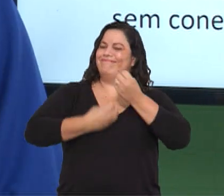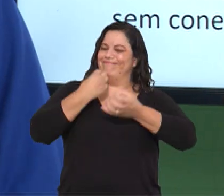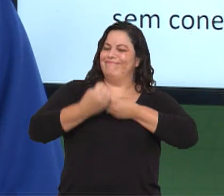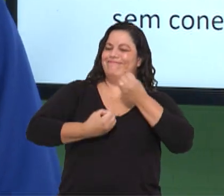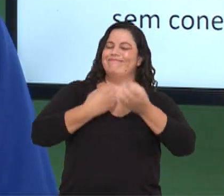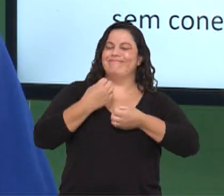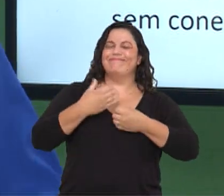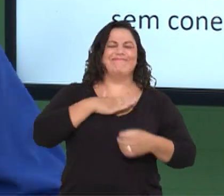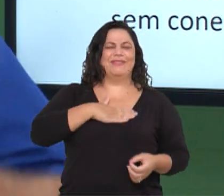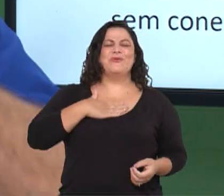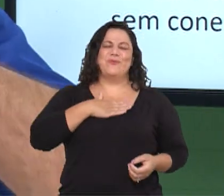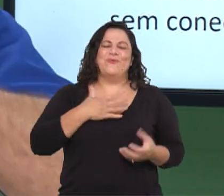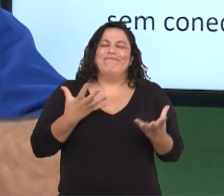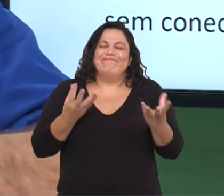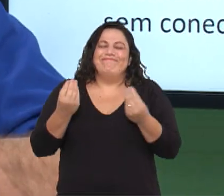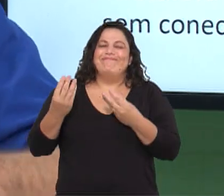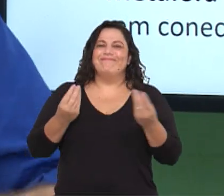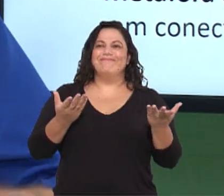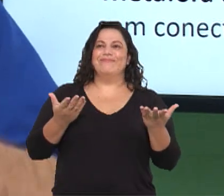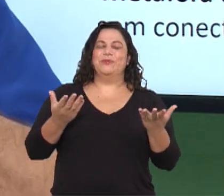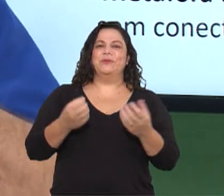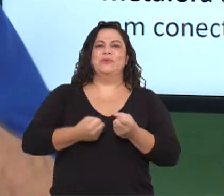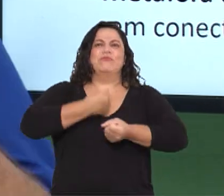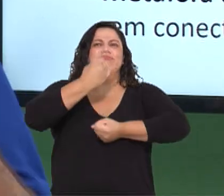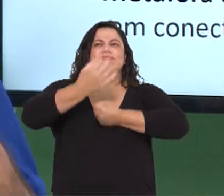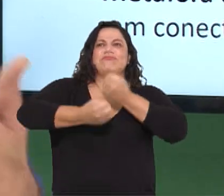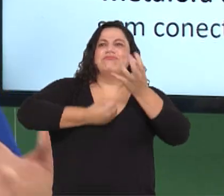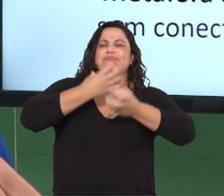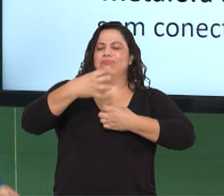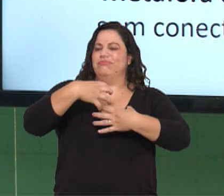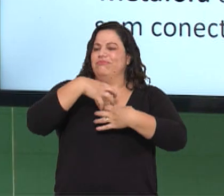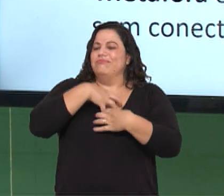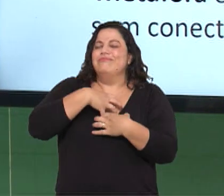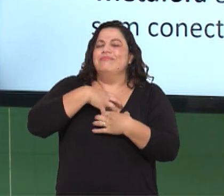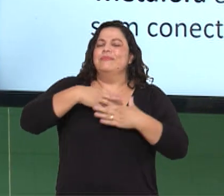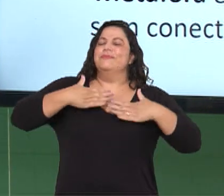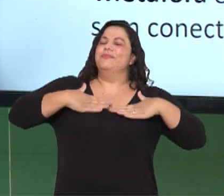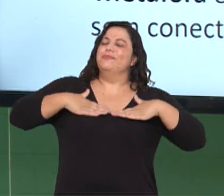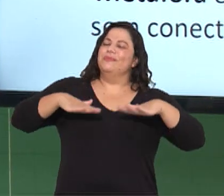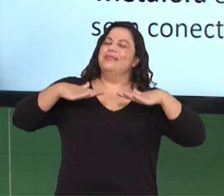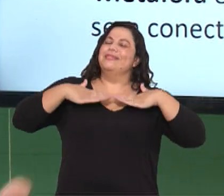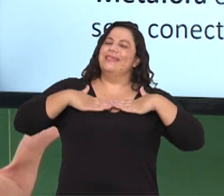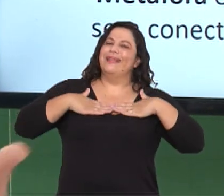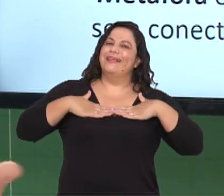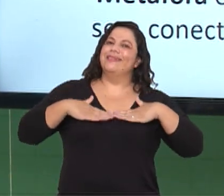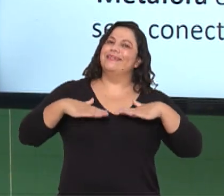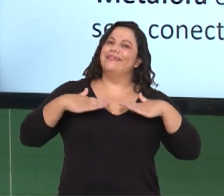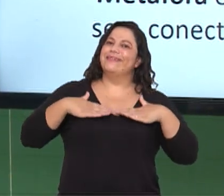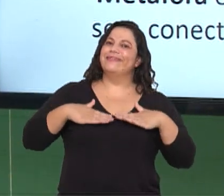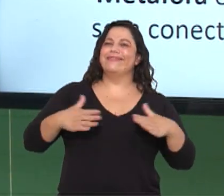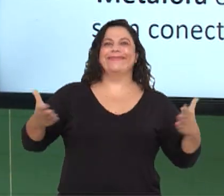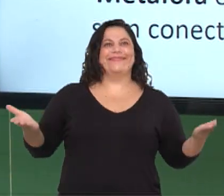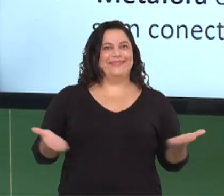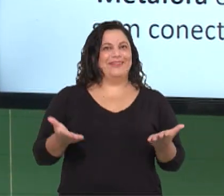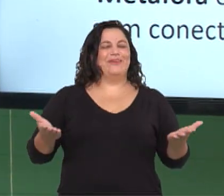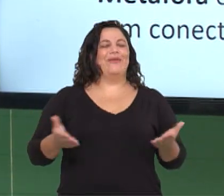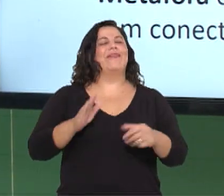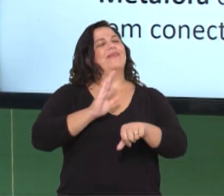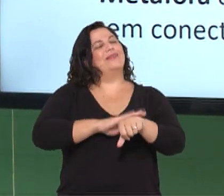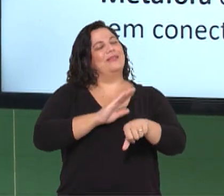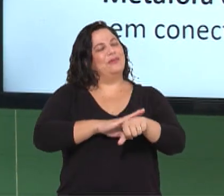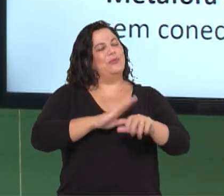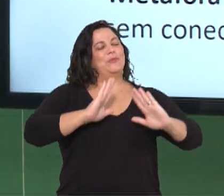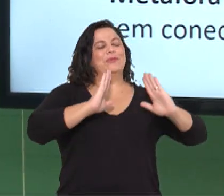bastante dos poemas porque eles nos trazem assim alguma sensação de tranquilidade. E nesse momento que nós estamos em